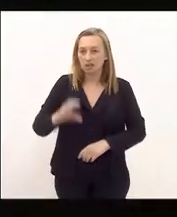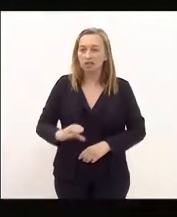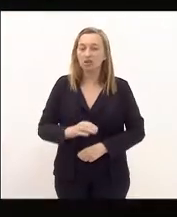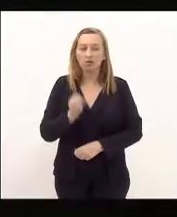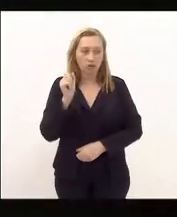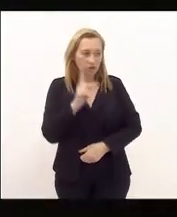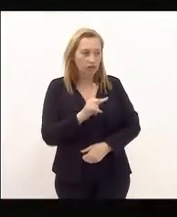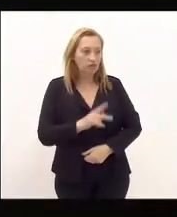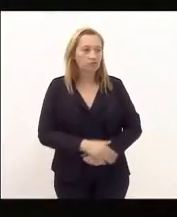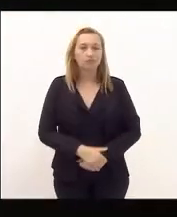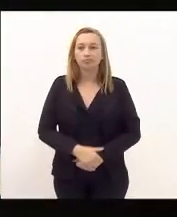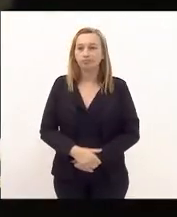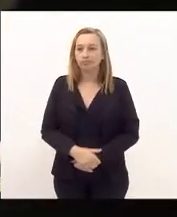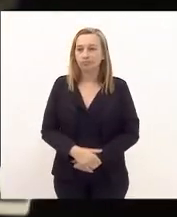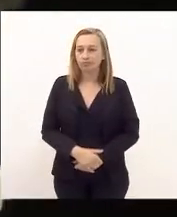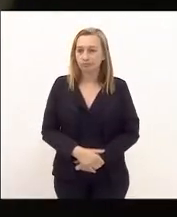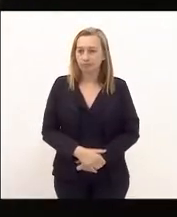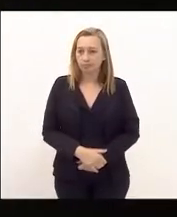Ok.